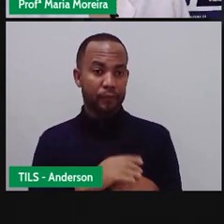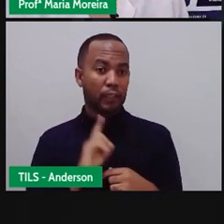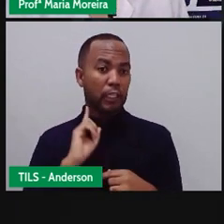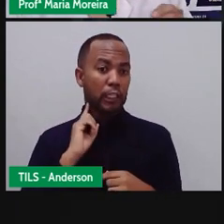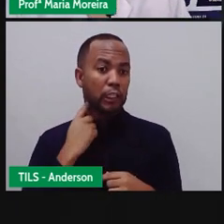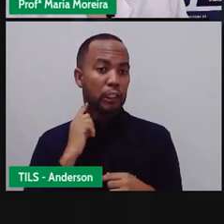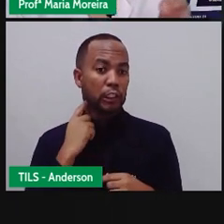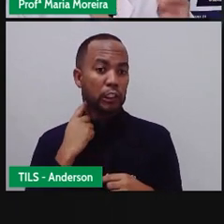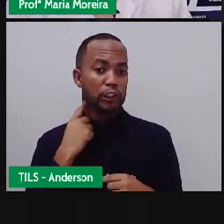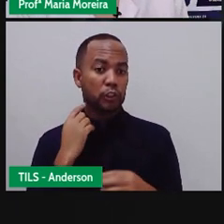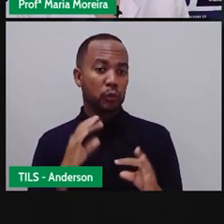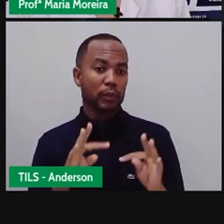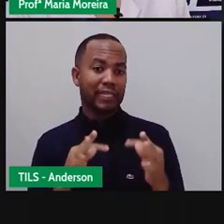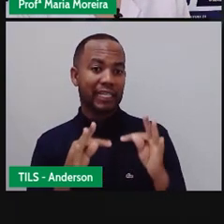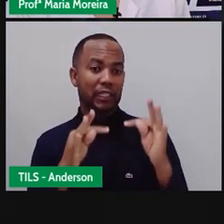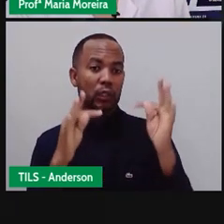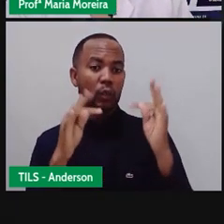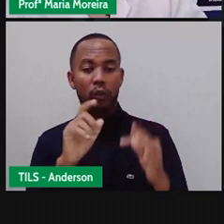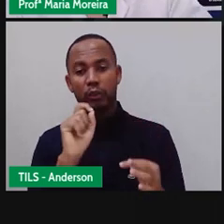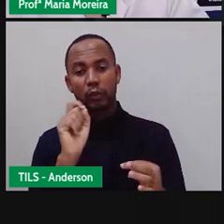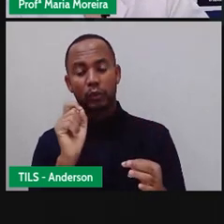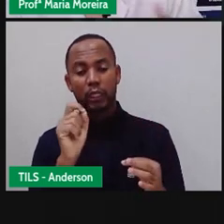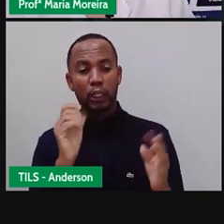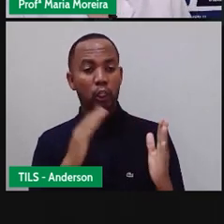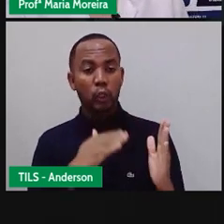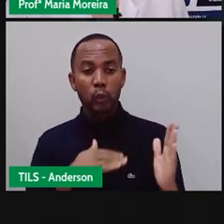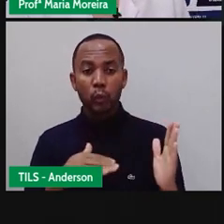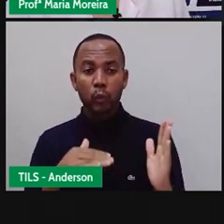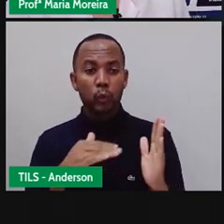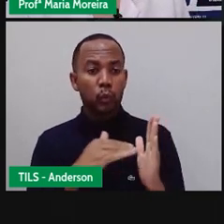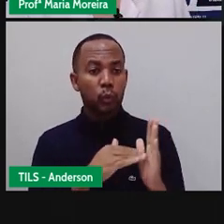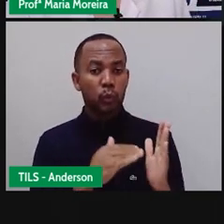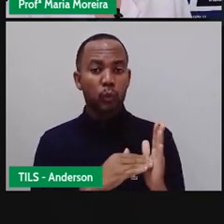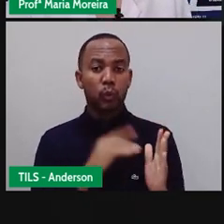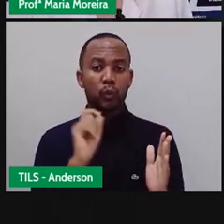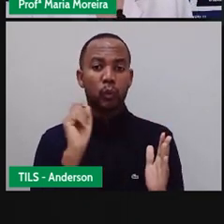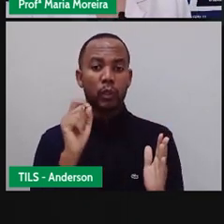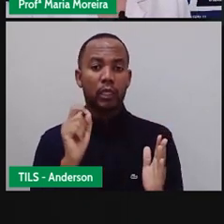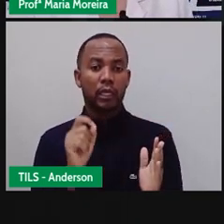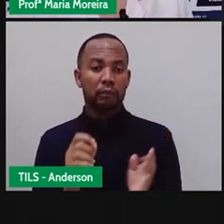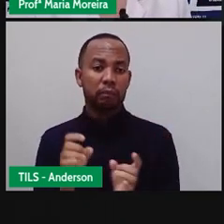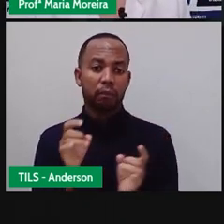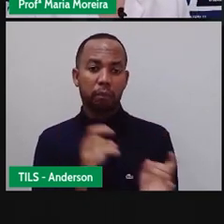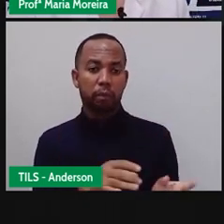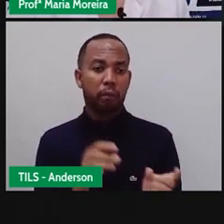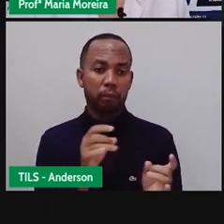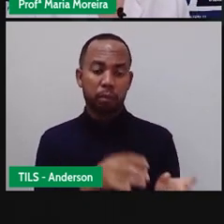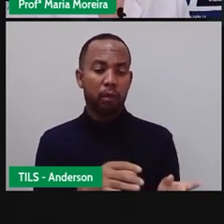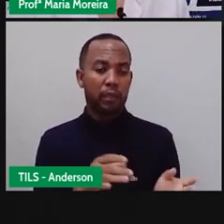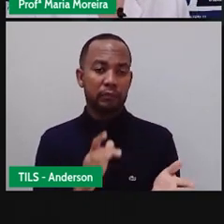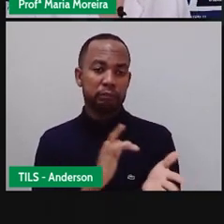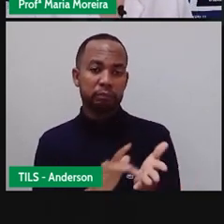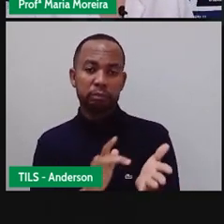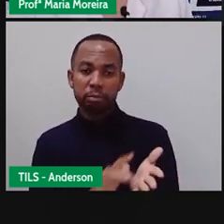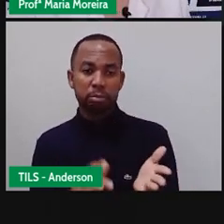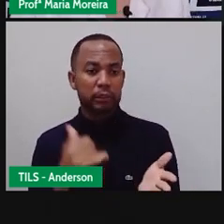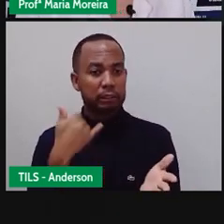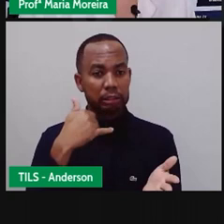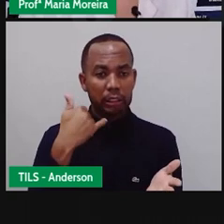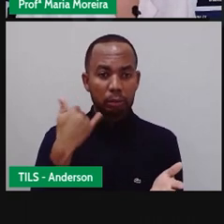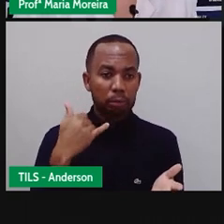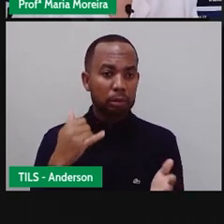lixo eletrônico gente é todo resíduo né tudo que sobra aí de material produzido pelo descarte de equipamentos eletrônicos